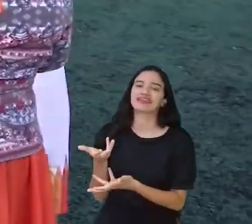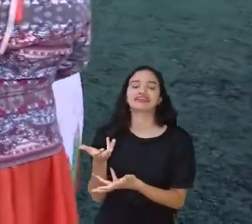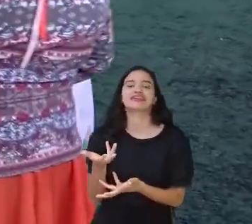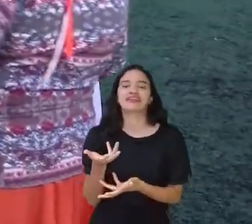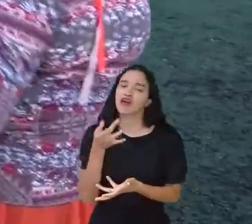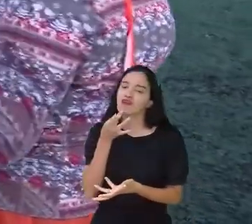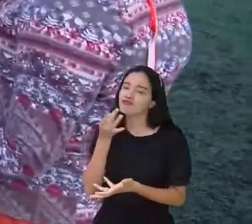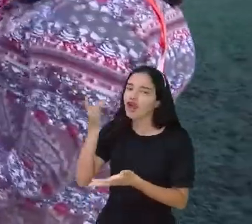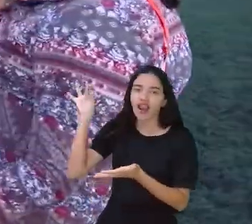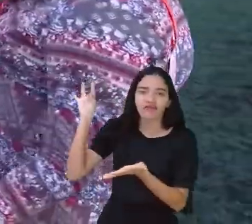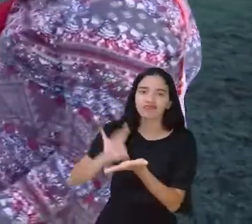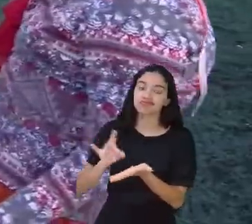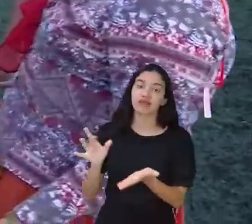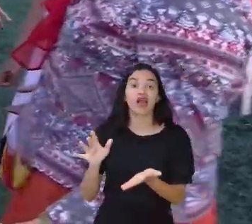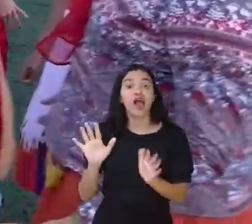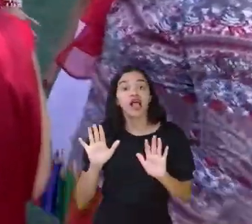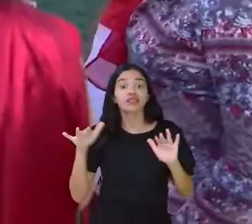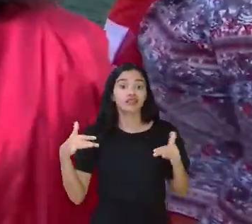Então